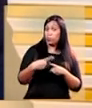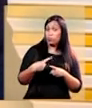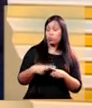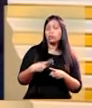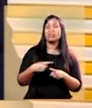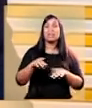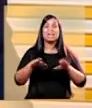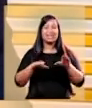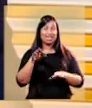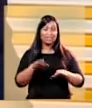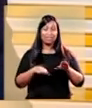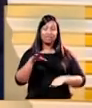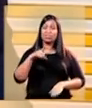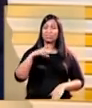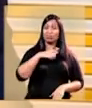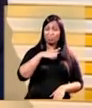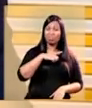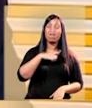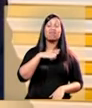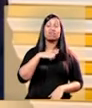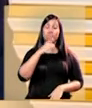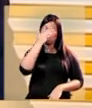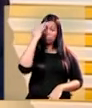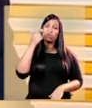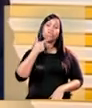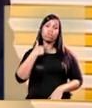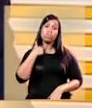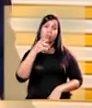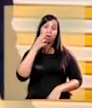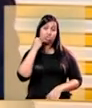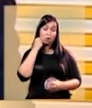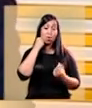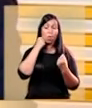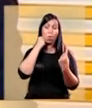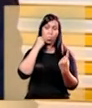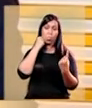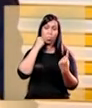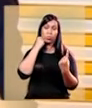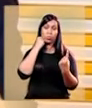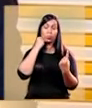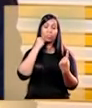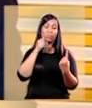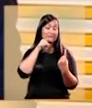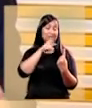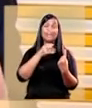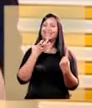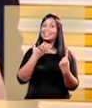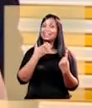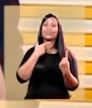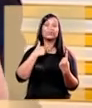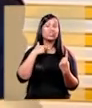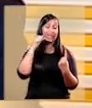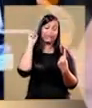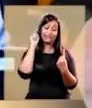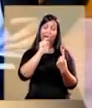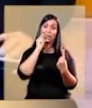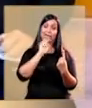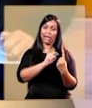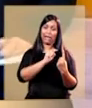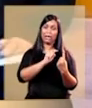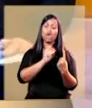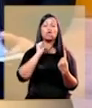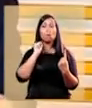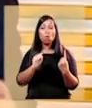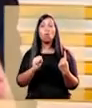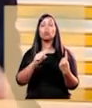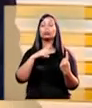porque às vezes você tem um interessado só em um. E ele está interessado naquele, e